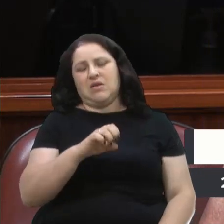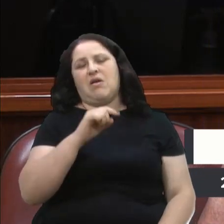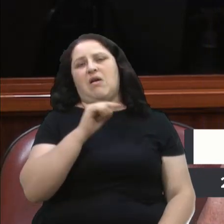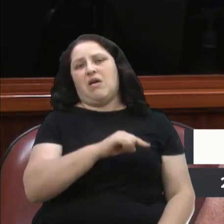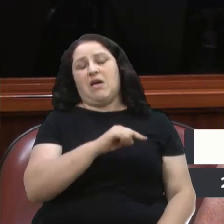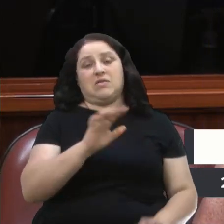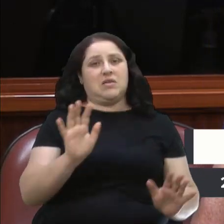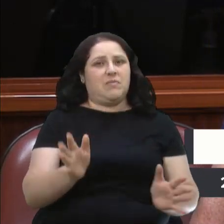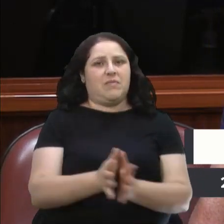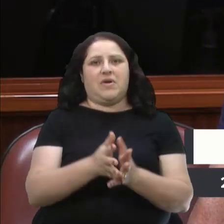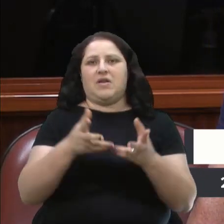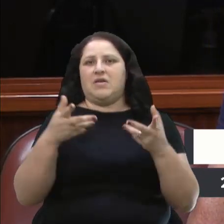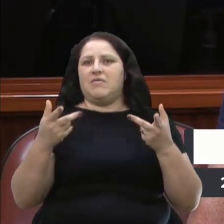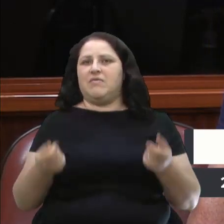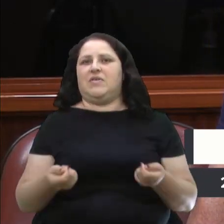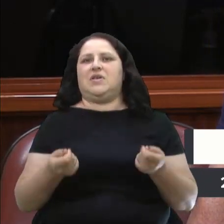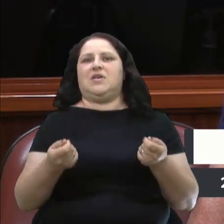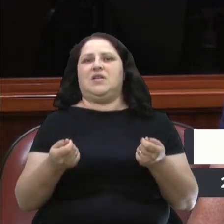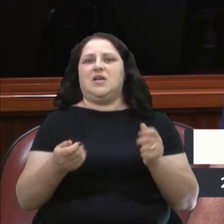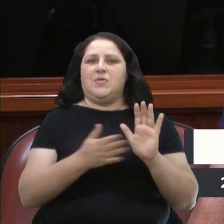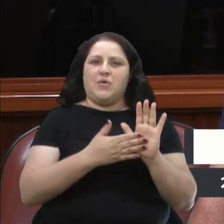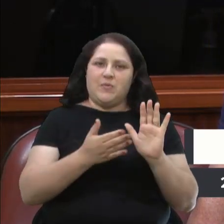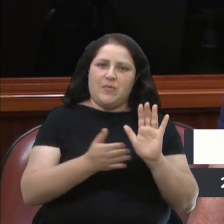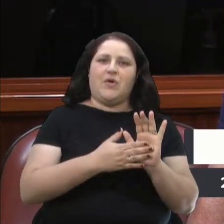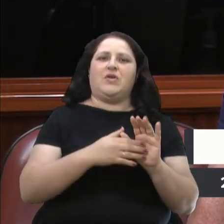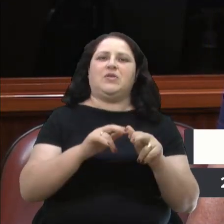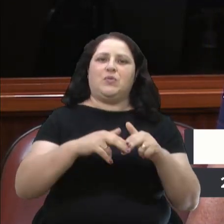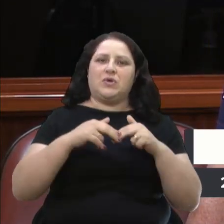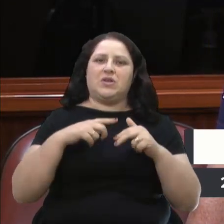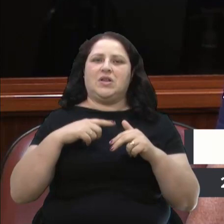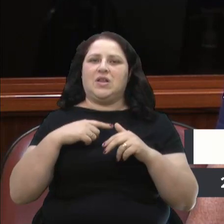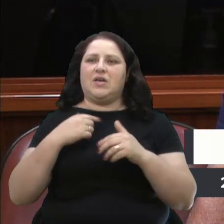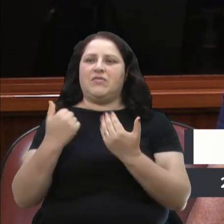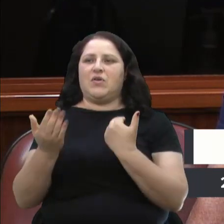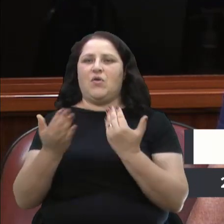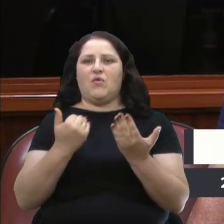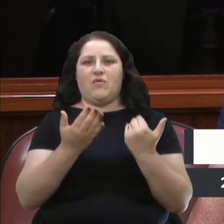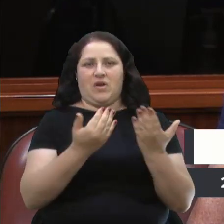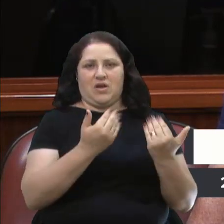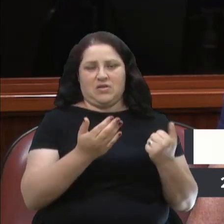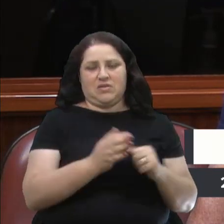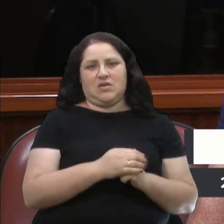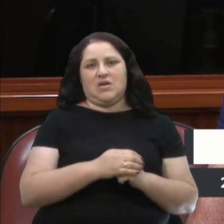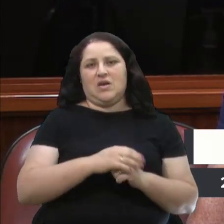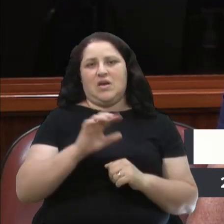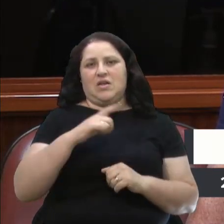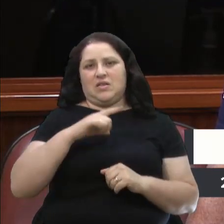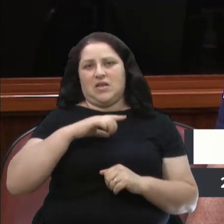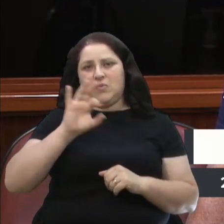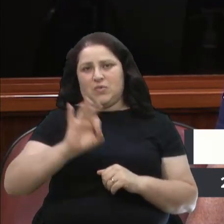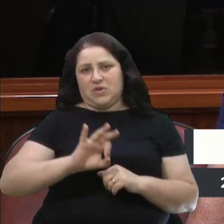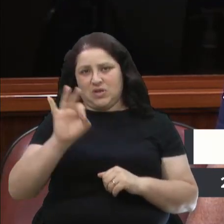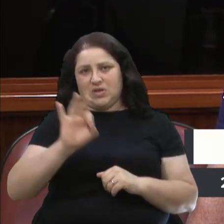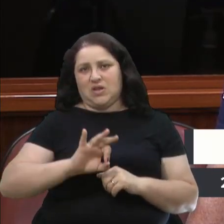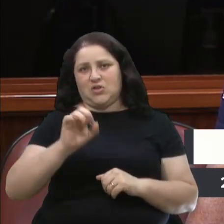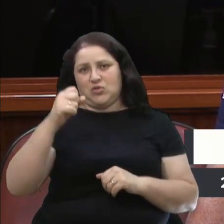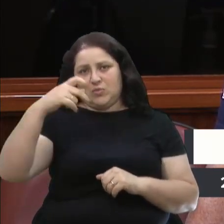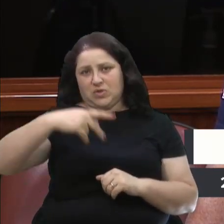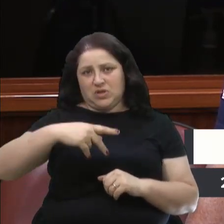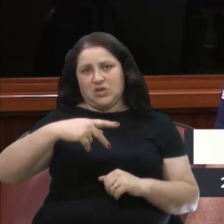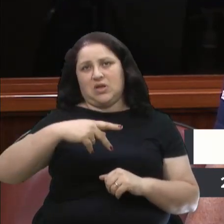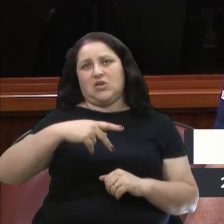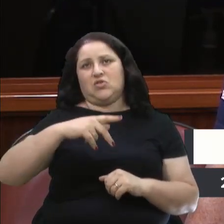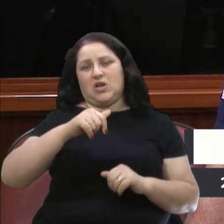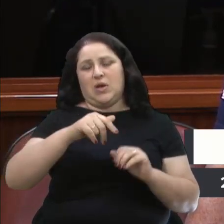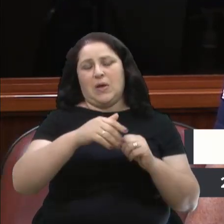fez, fruto do diálogo na proposta, né? Então a taxação, a alíquota dos aposentados, ela se dá a partir do